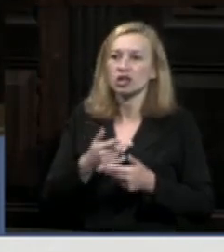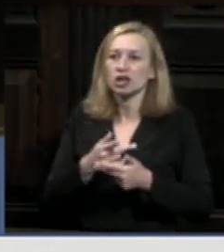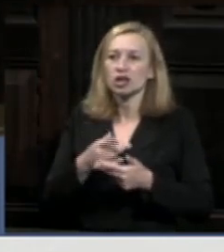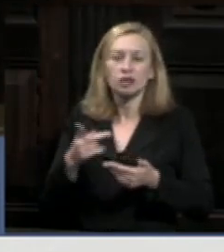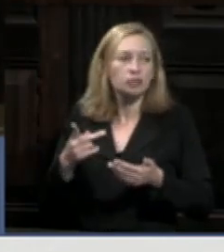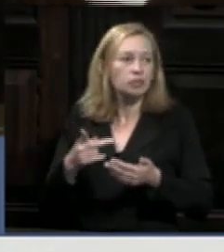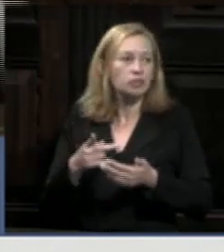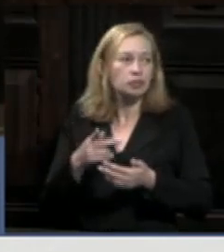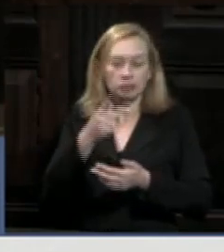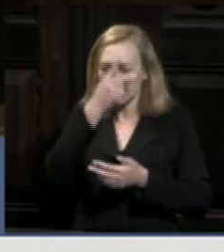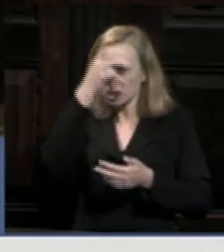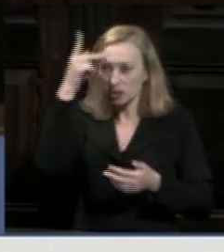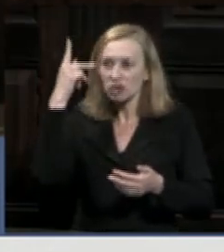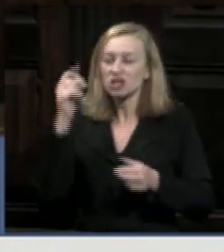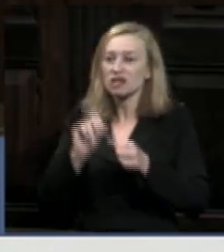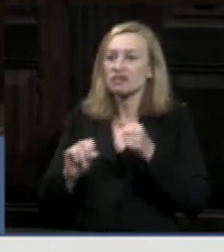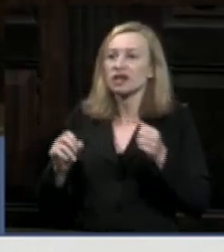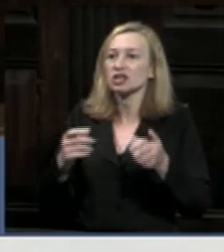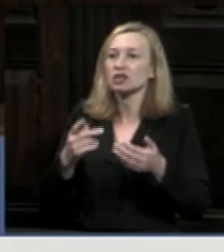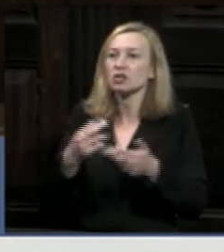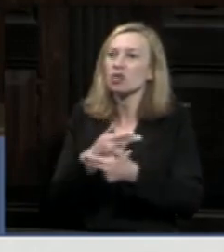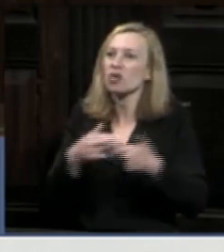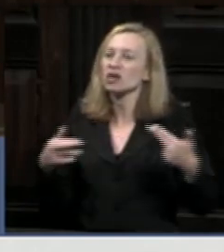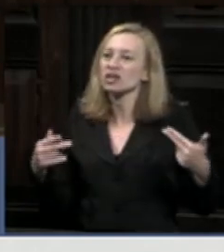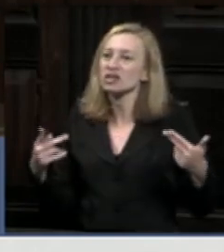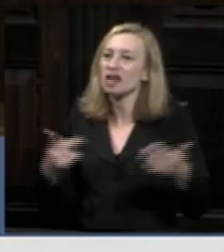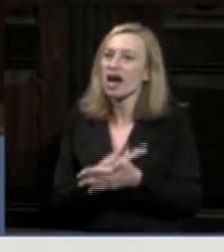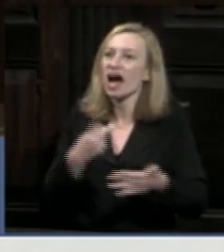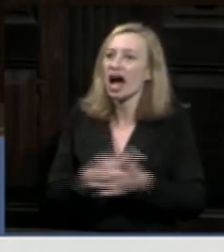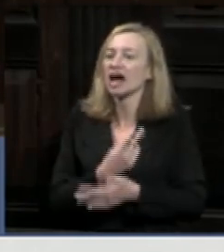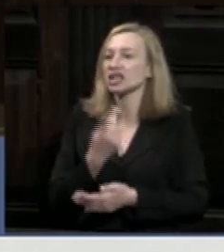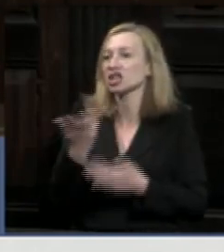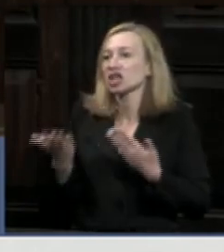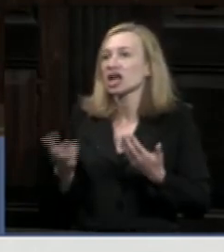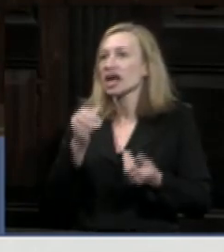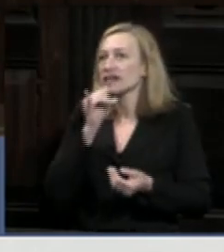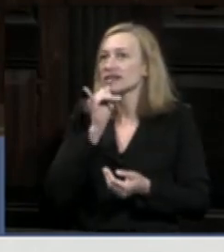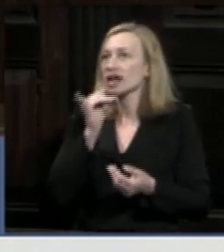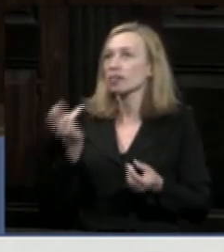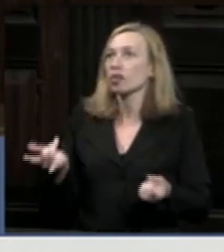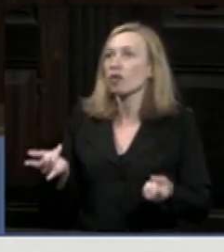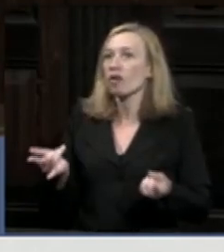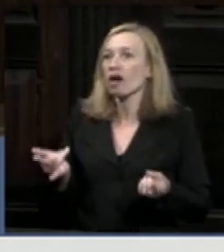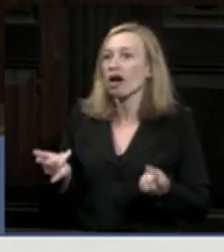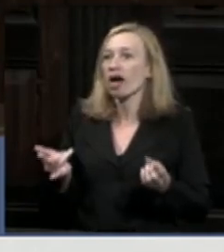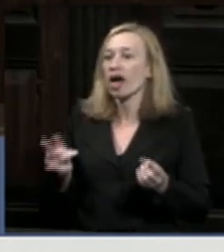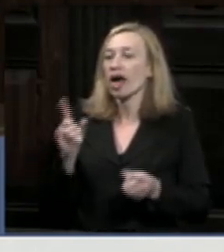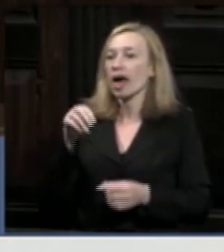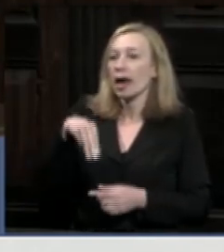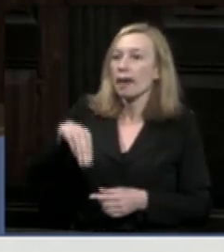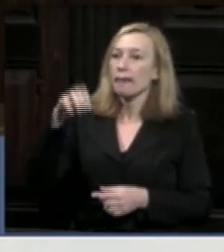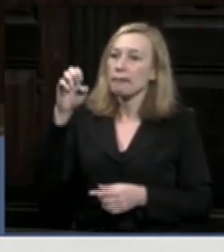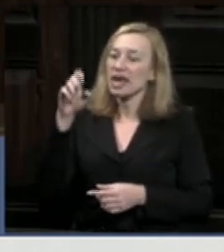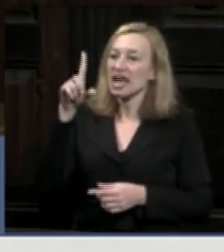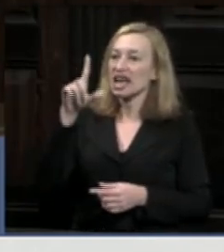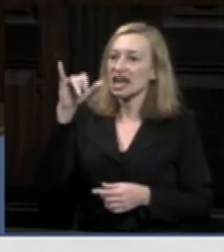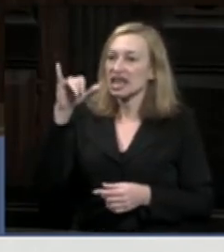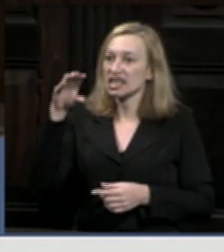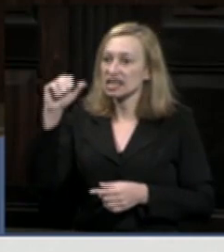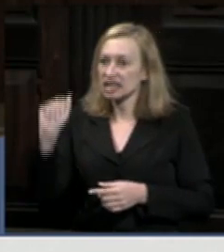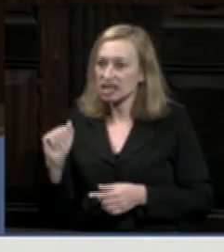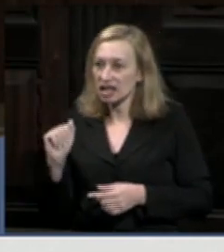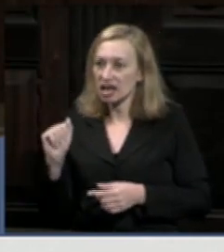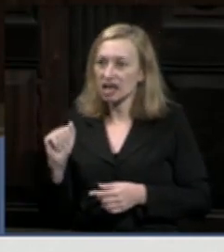de inícia de tráfego de qualquer outra coisa é no mínimo olhar para a minha vida e não